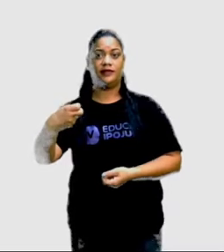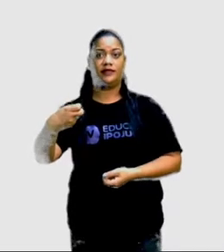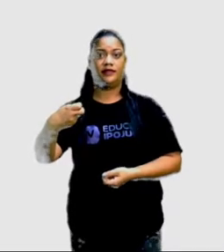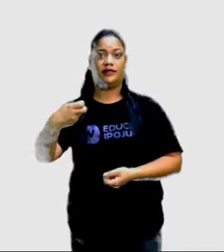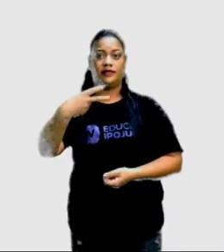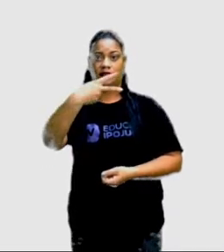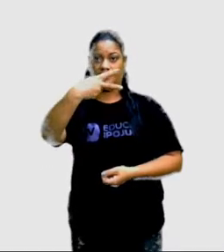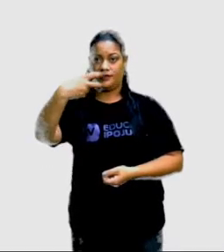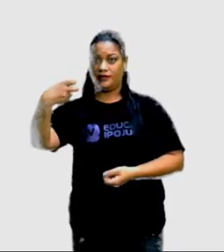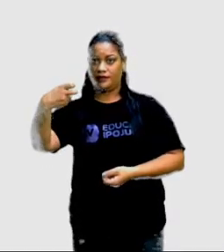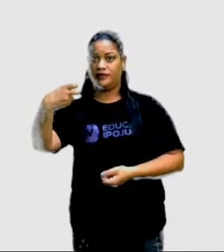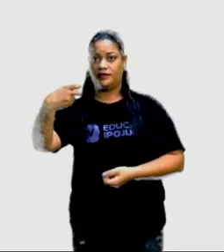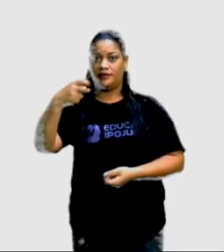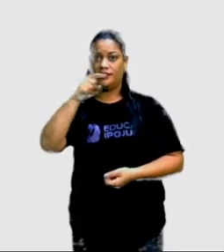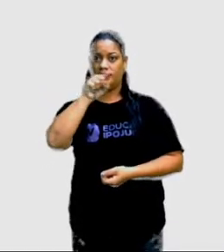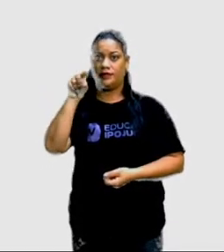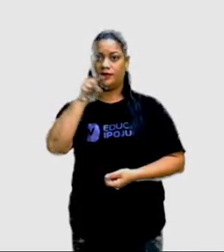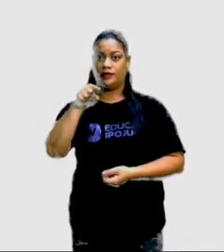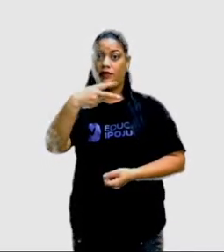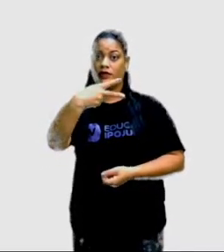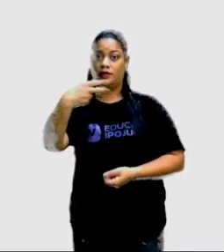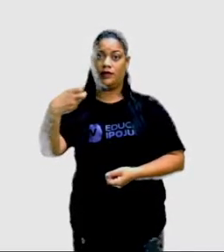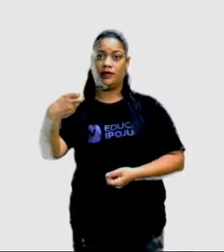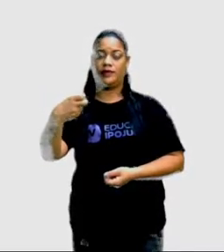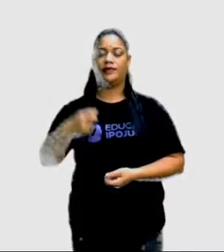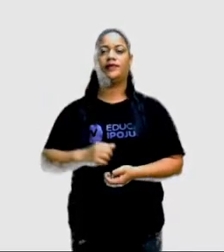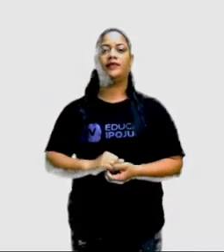dois tracinhos, que quer dizer que é igual.